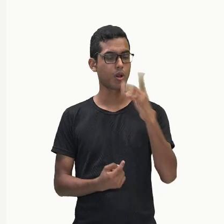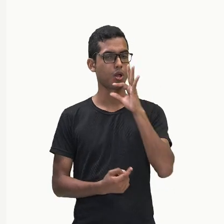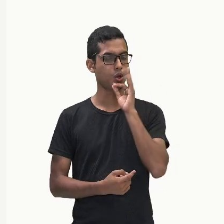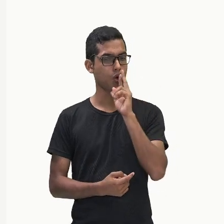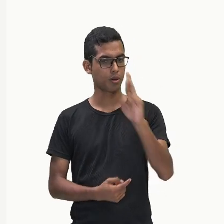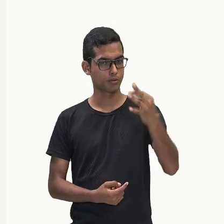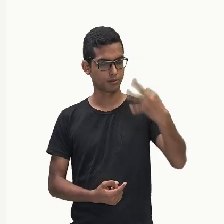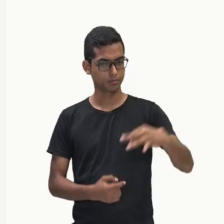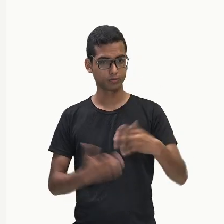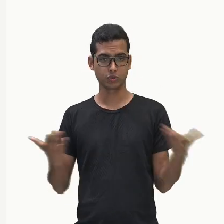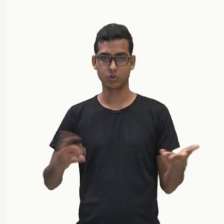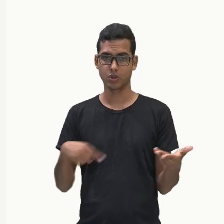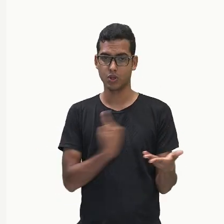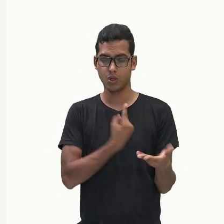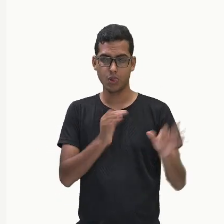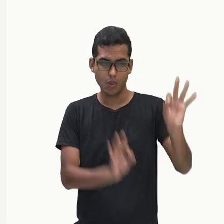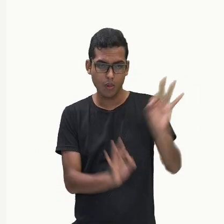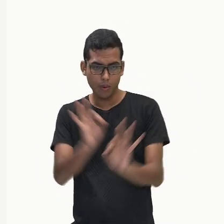Nós vamos escrever